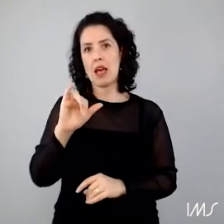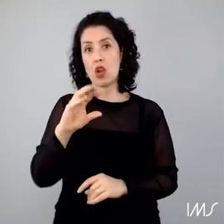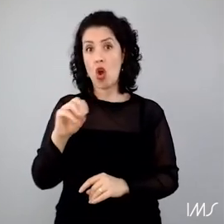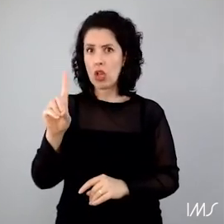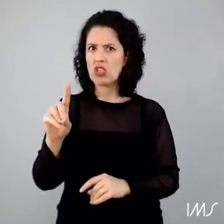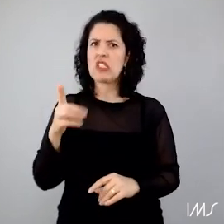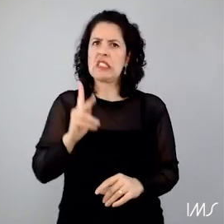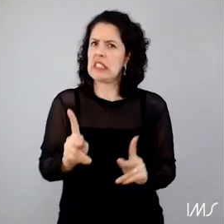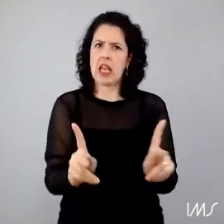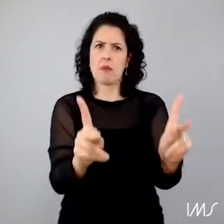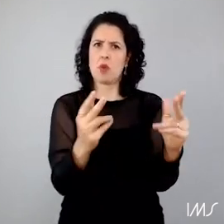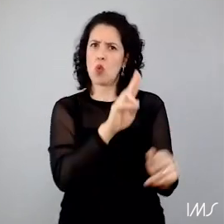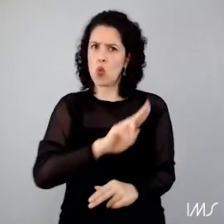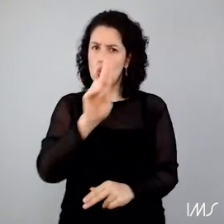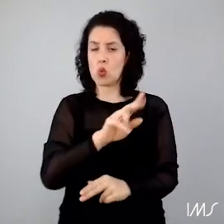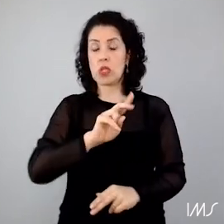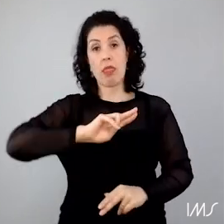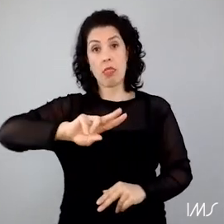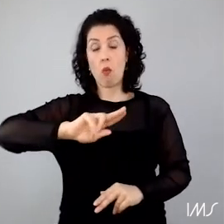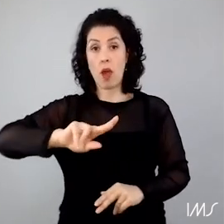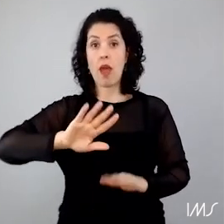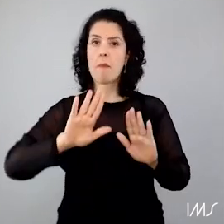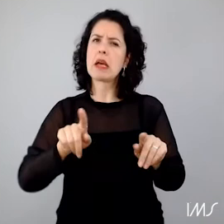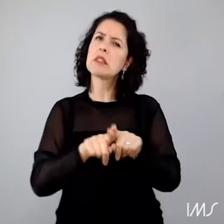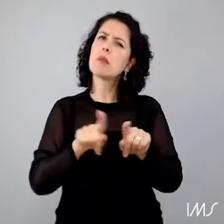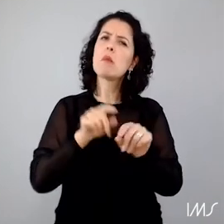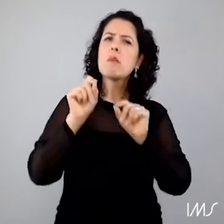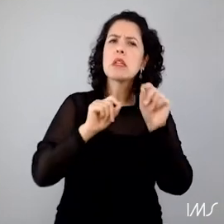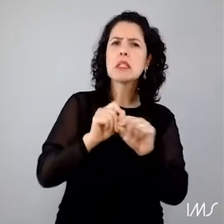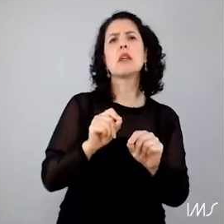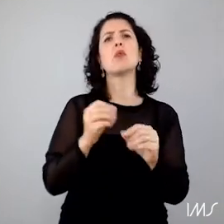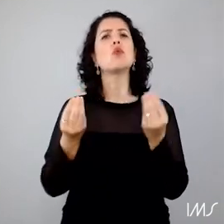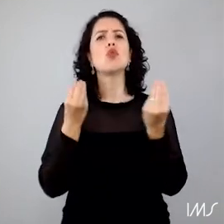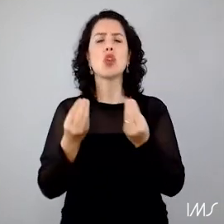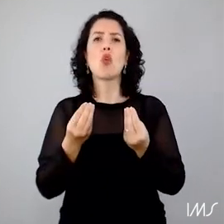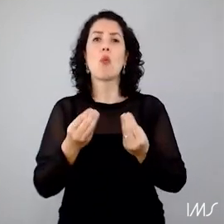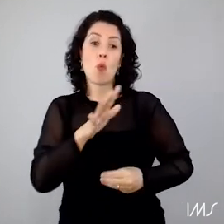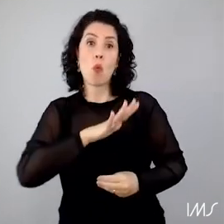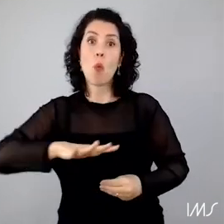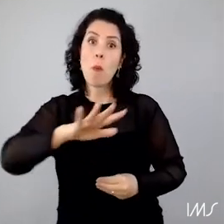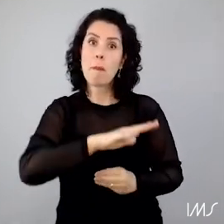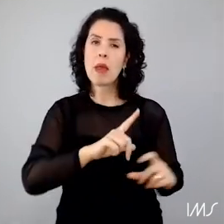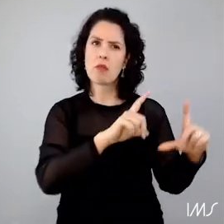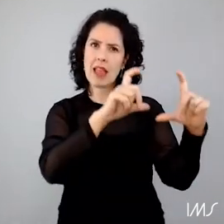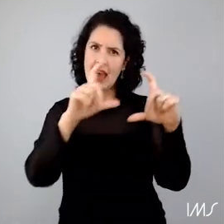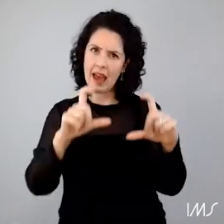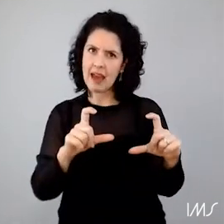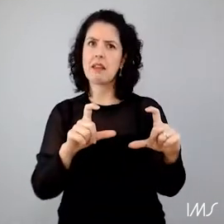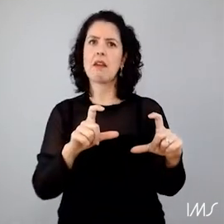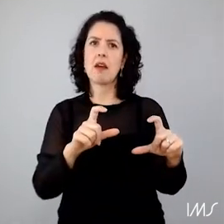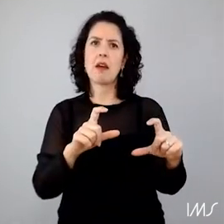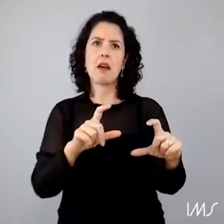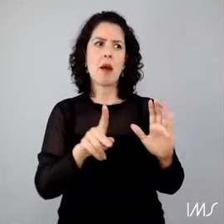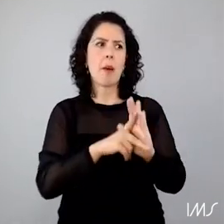do meio, da especificidade do meio do qual você falou, né, permeia, seja a crítica da fotografia, como a própria produção fotográfica nas artes